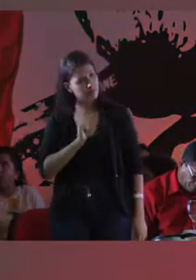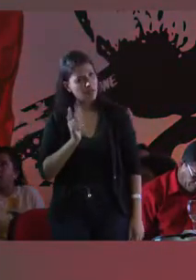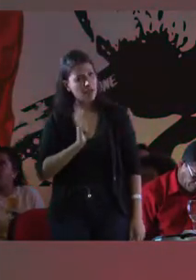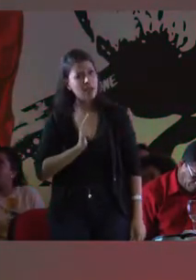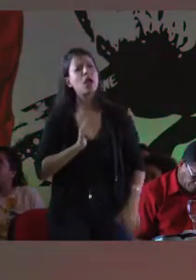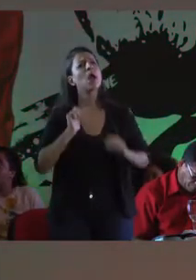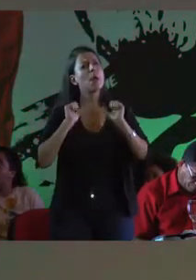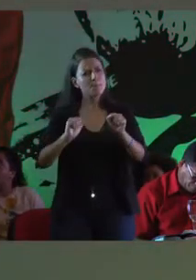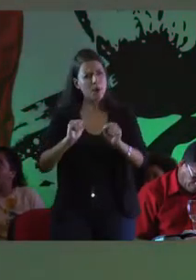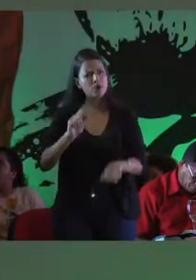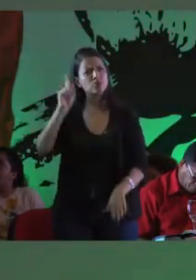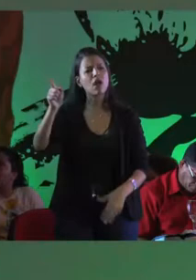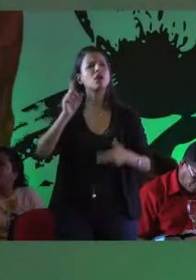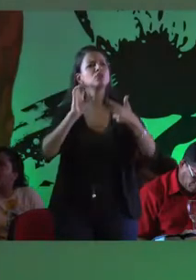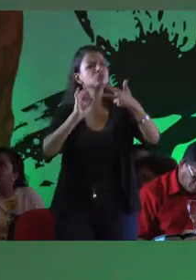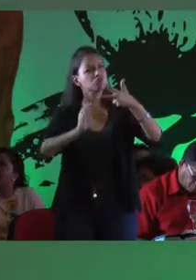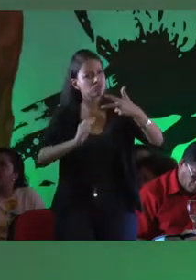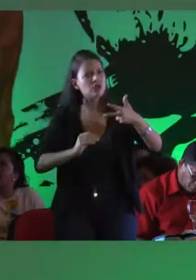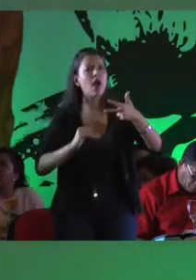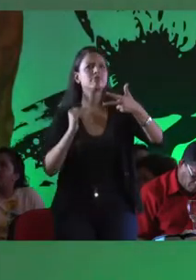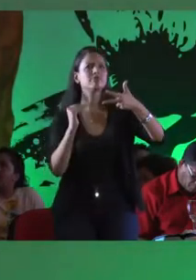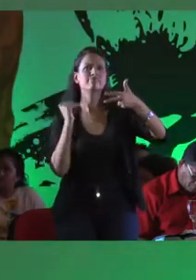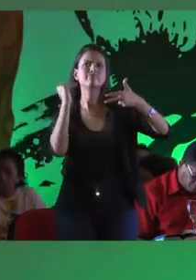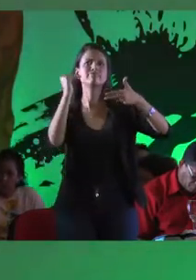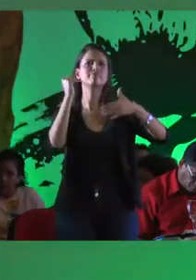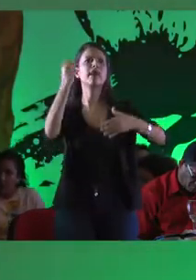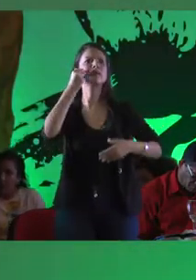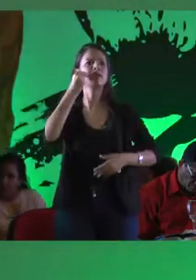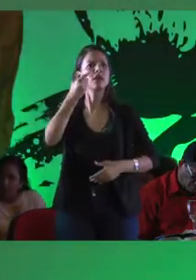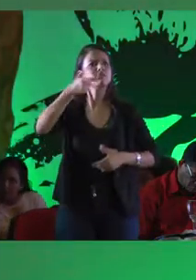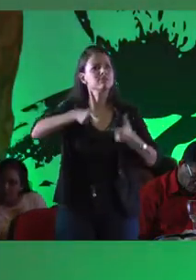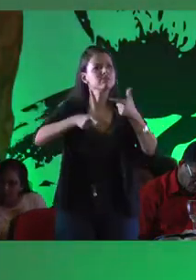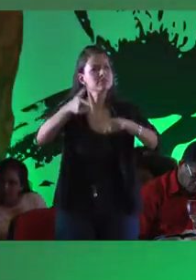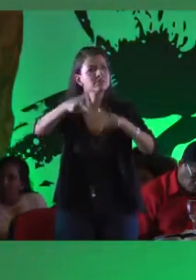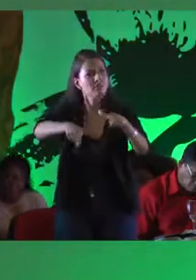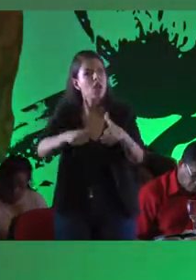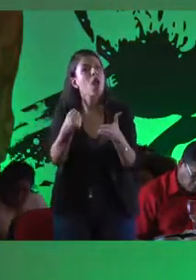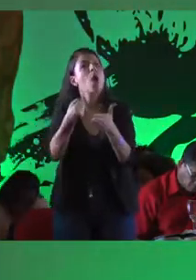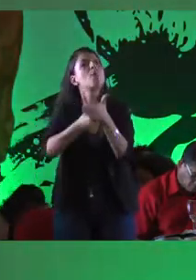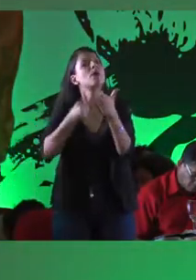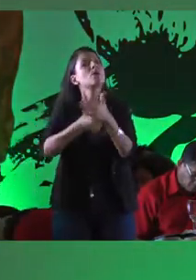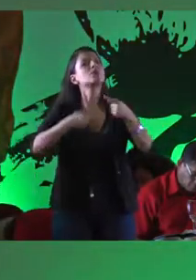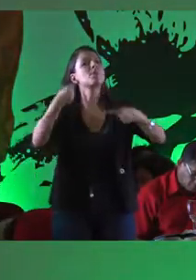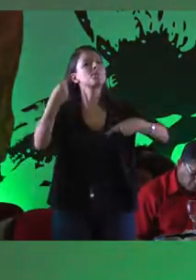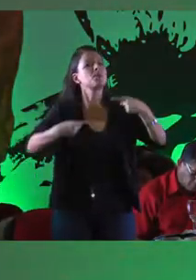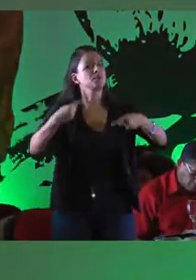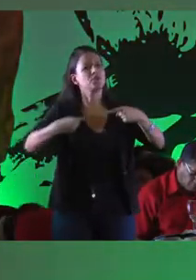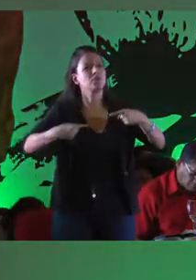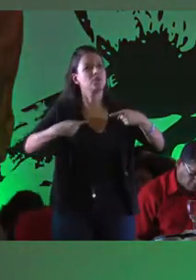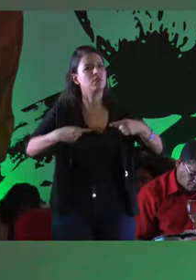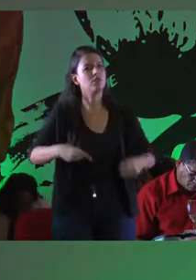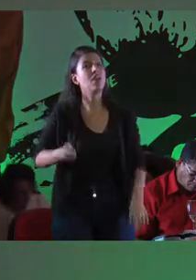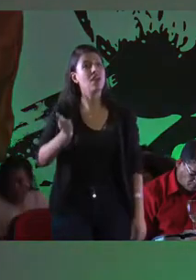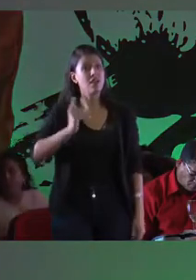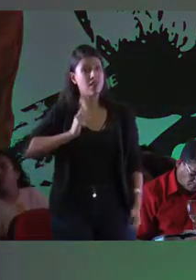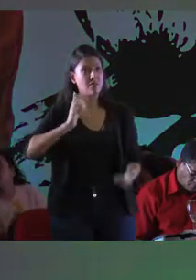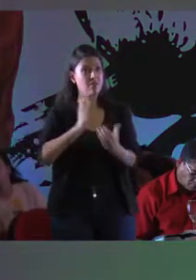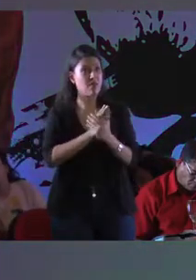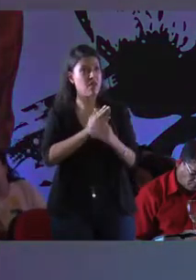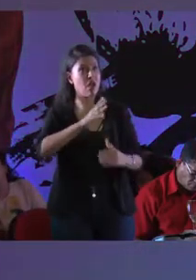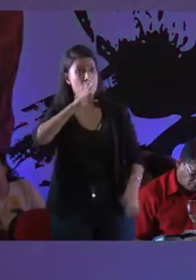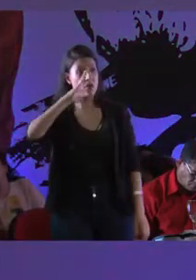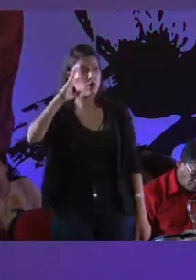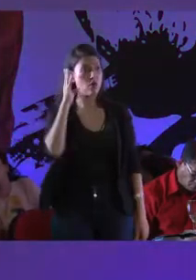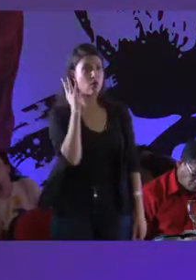todas as instâncias do judiciário e fazer a luta política porque a sentença que o condenou, o acordo que o